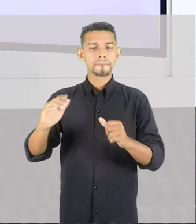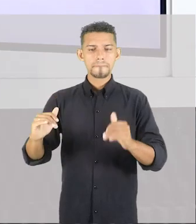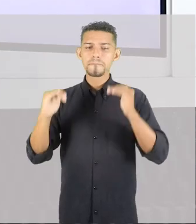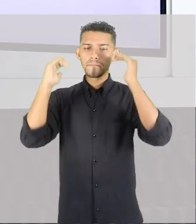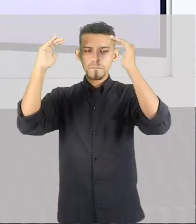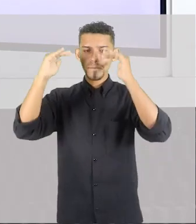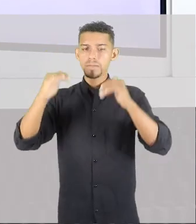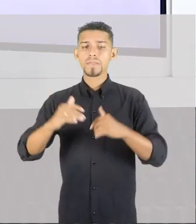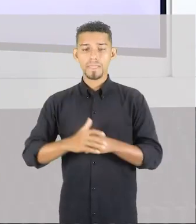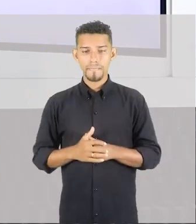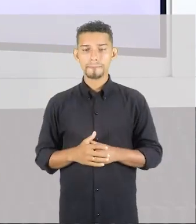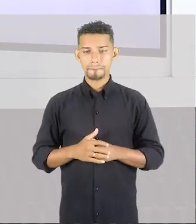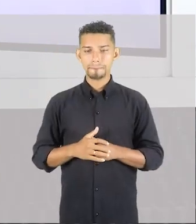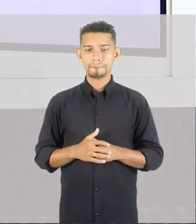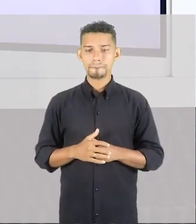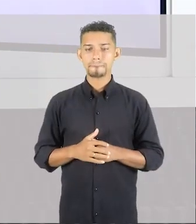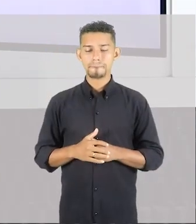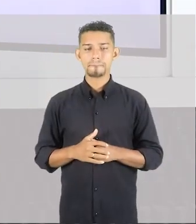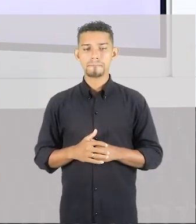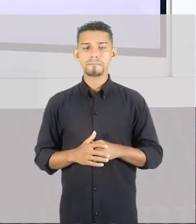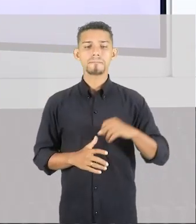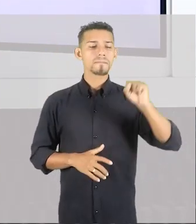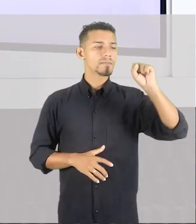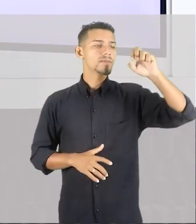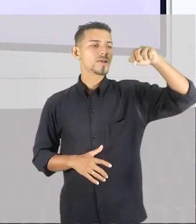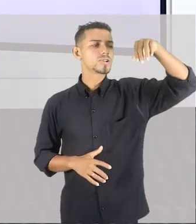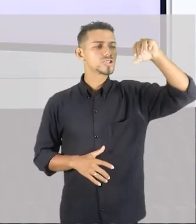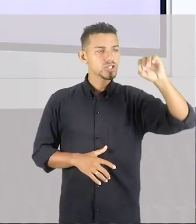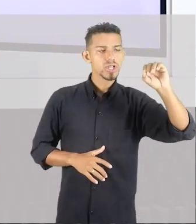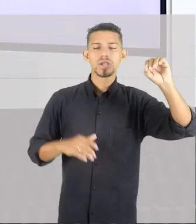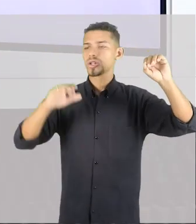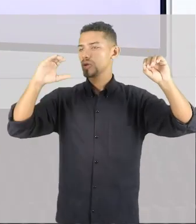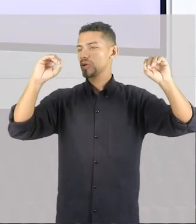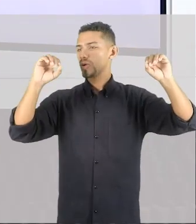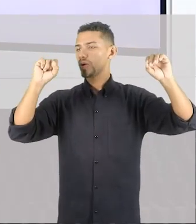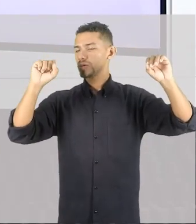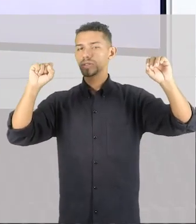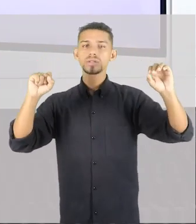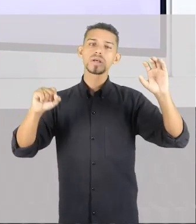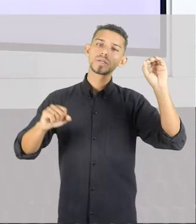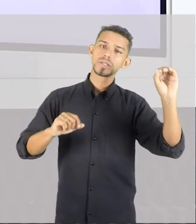valor possível que é 1. Seno e cosseno, vocês lembram da matemática? Varia entre 0 e 1.